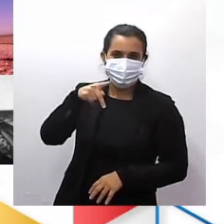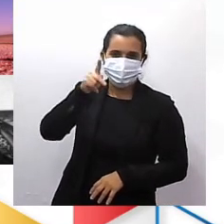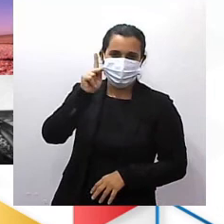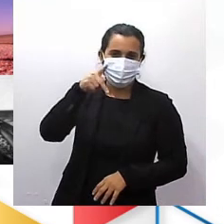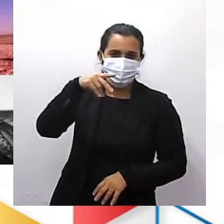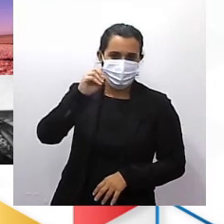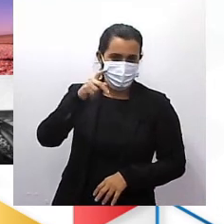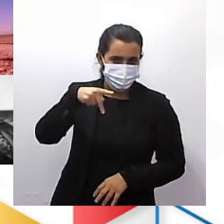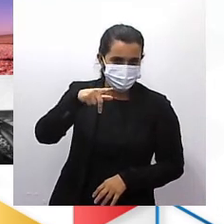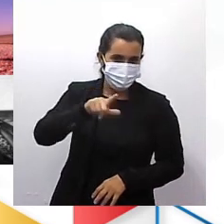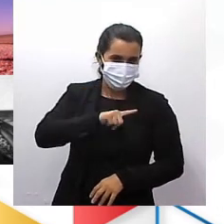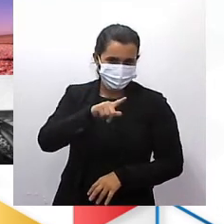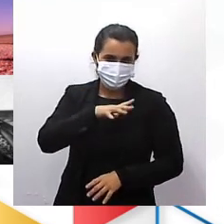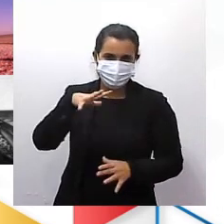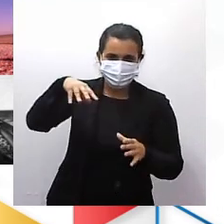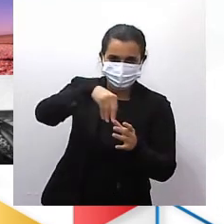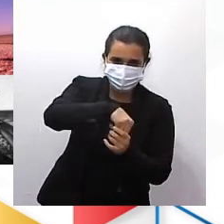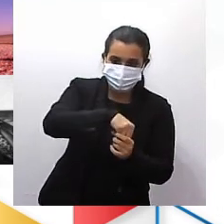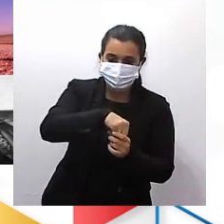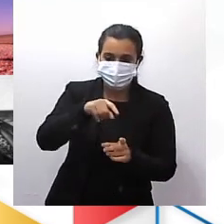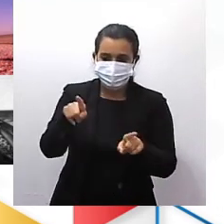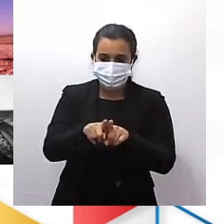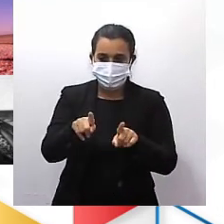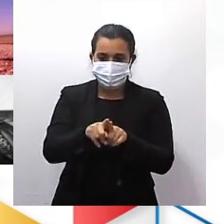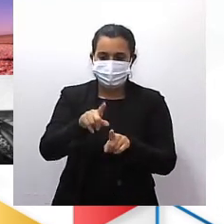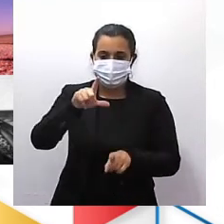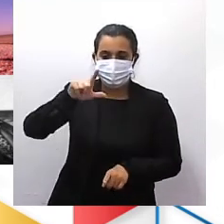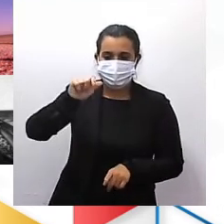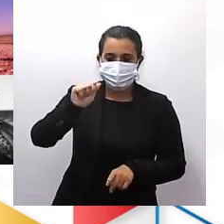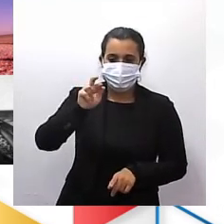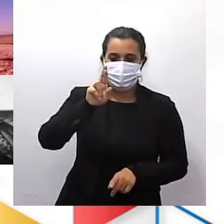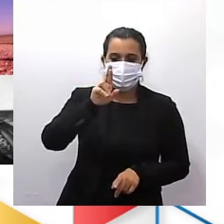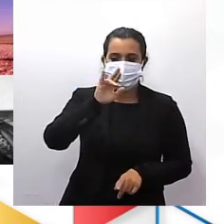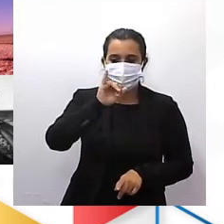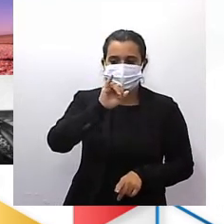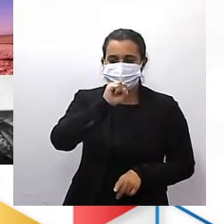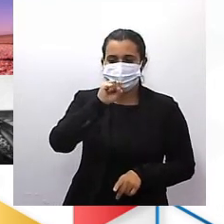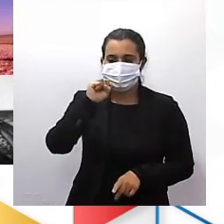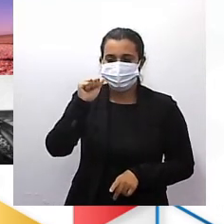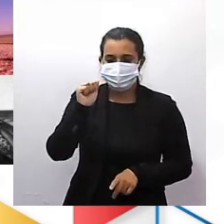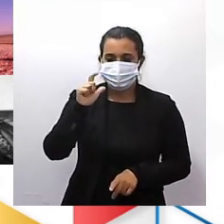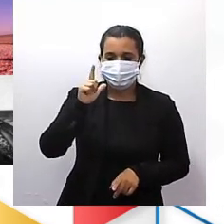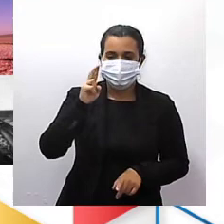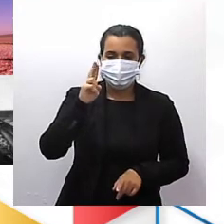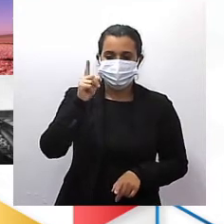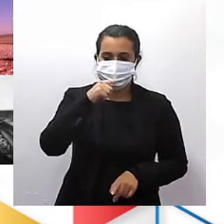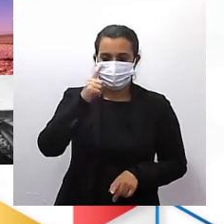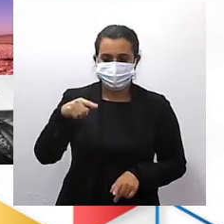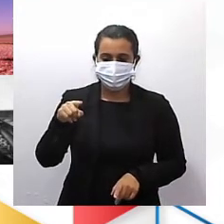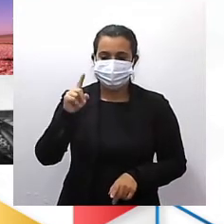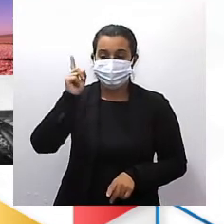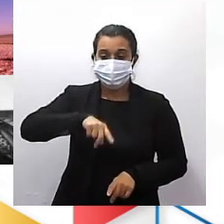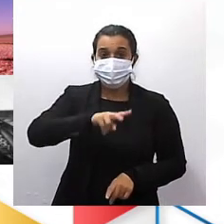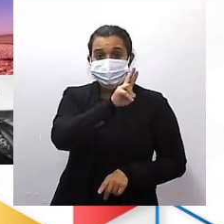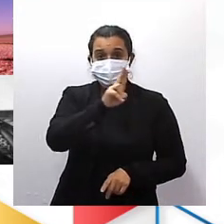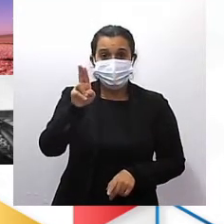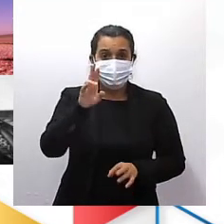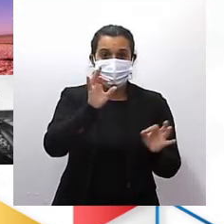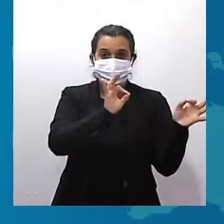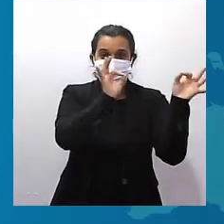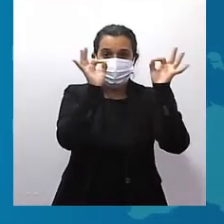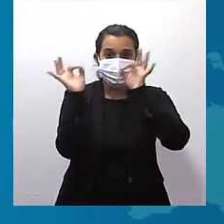Luz, principalmente no clipe Hipnose. Se vocês acessarem o clipe Hipnose, vocês vão ver